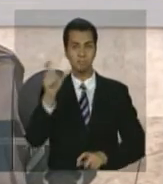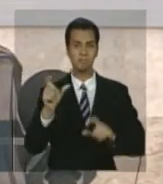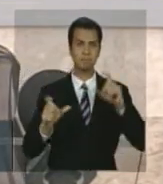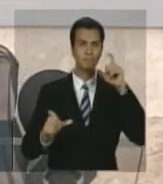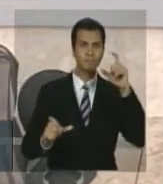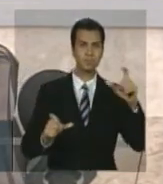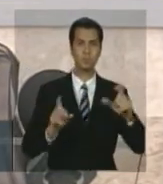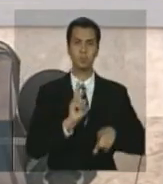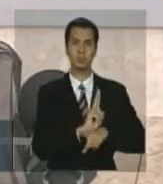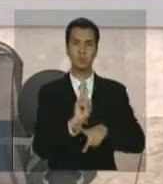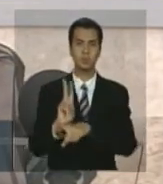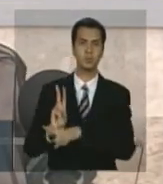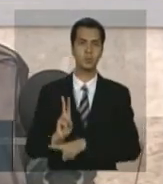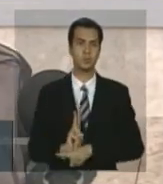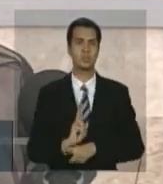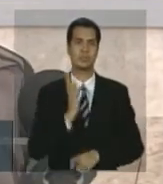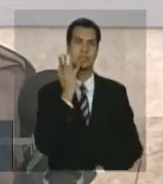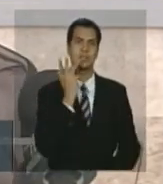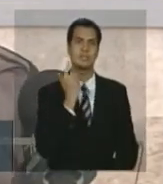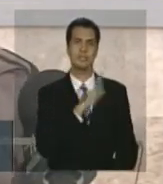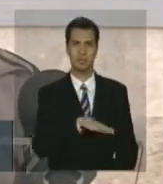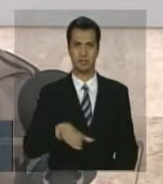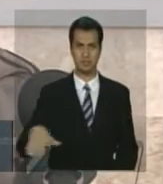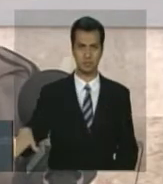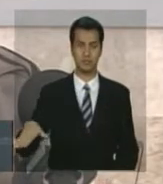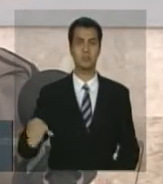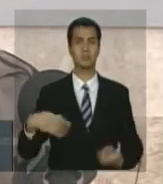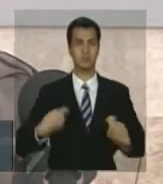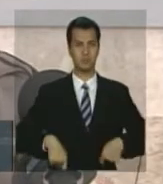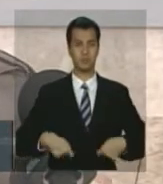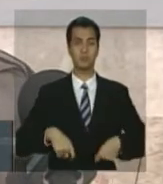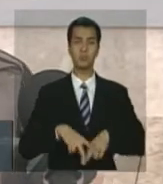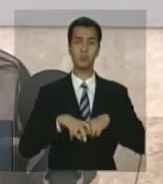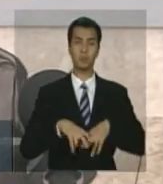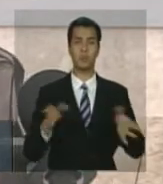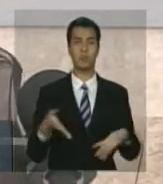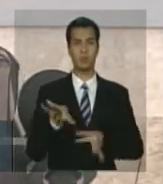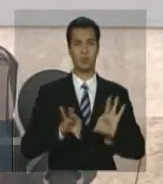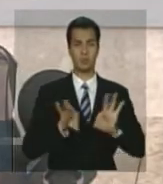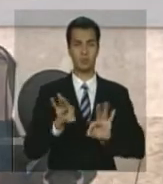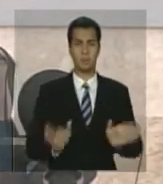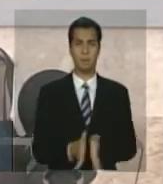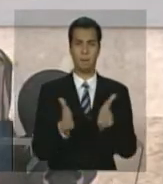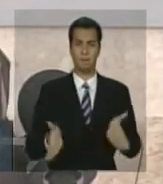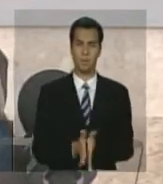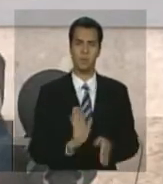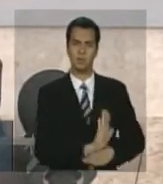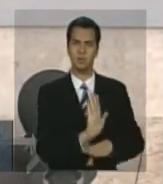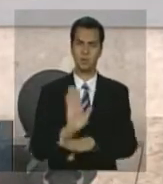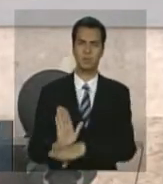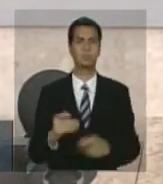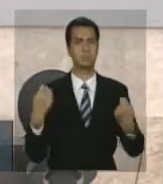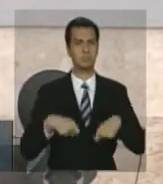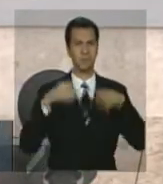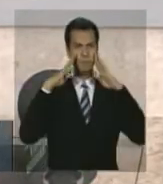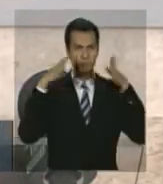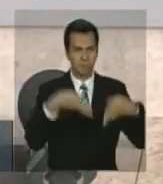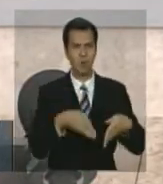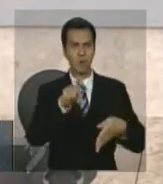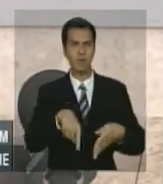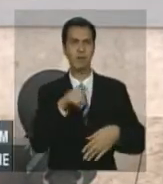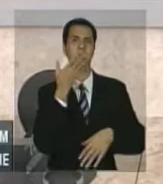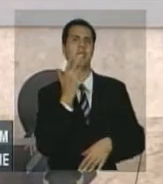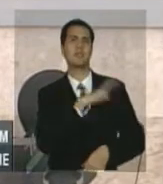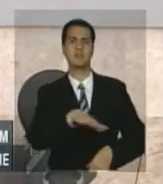com as crianças e, portanto, que o Brasil Sem Miséria tivesse um foco e uma preocupação grande nas crianças. Nós, no ano passado, com